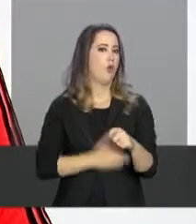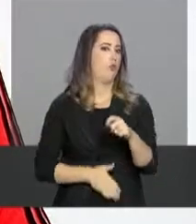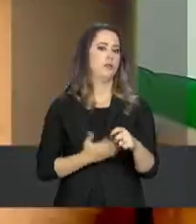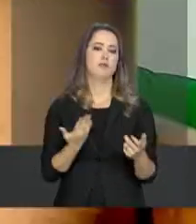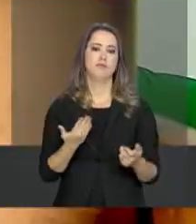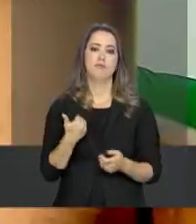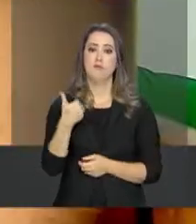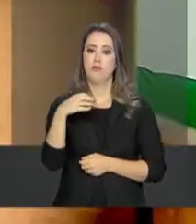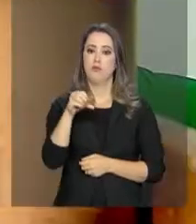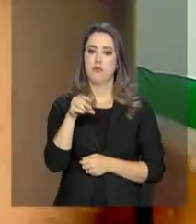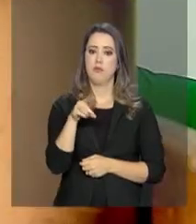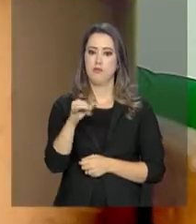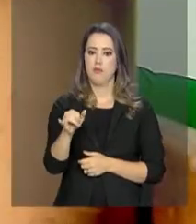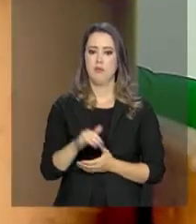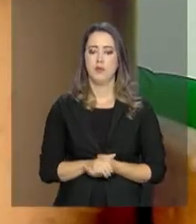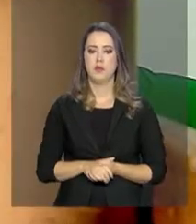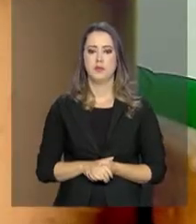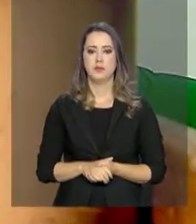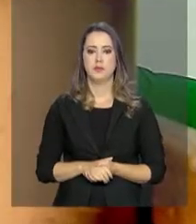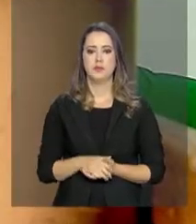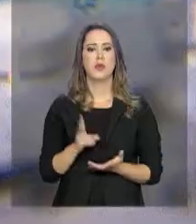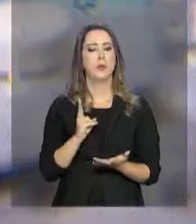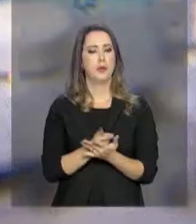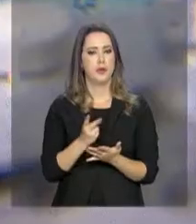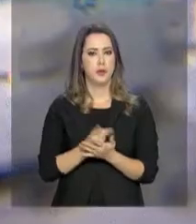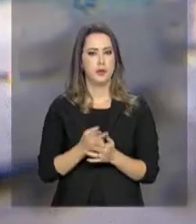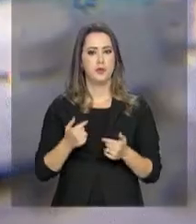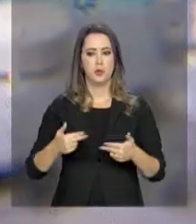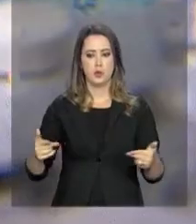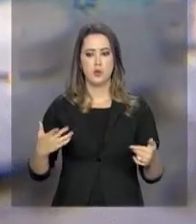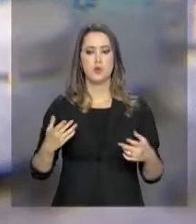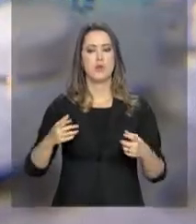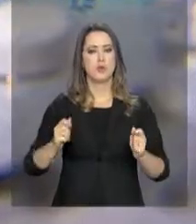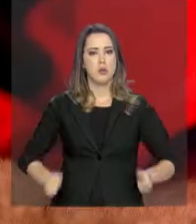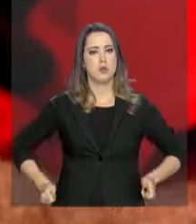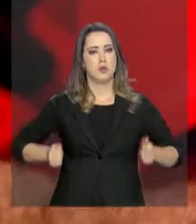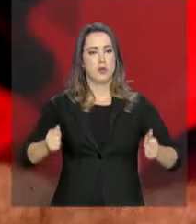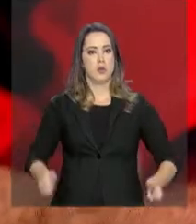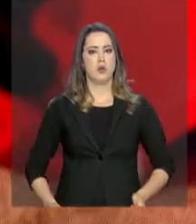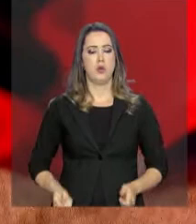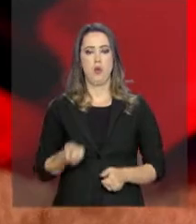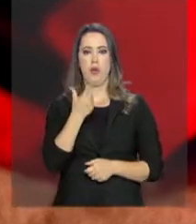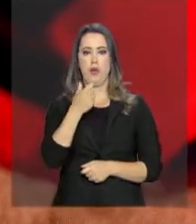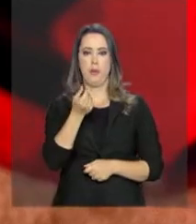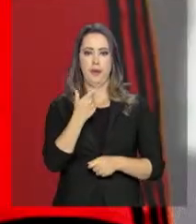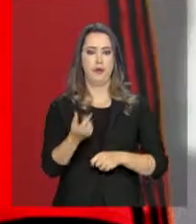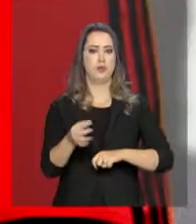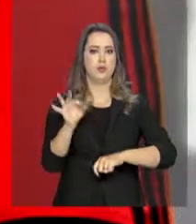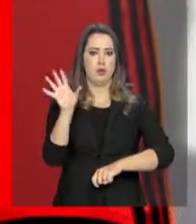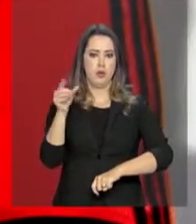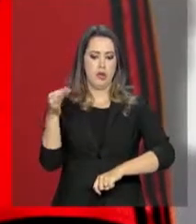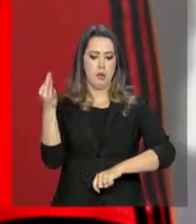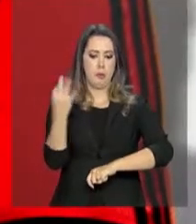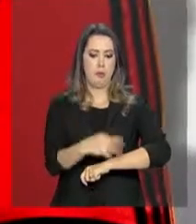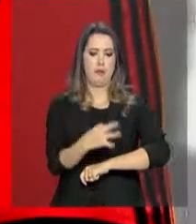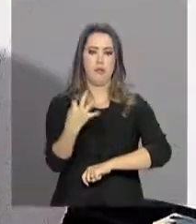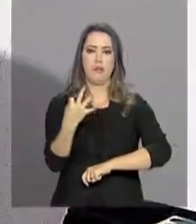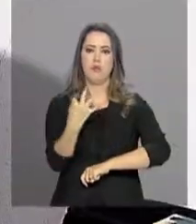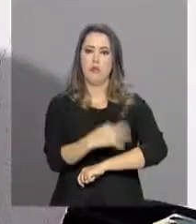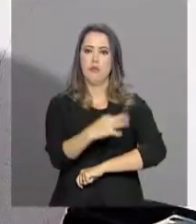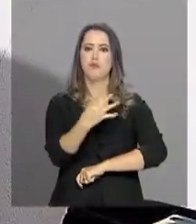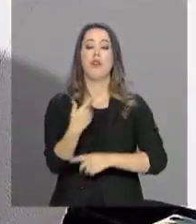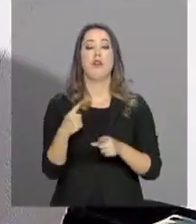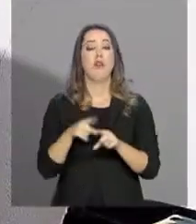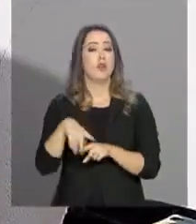dias além dos equipamentos de locomoção os medicamentos como insulina fazem parte do dia a dia do aposentado